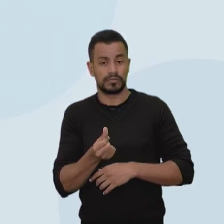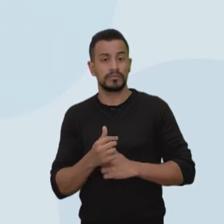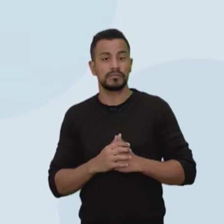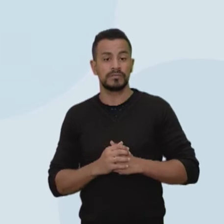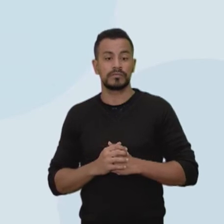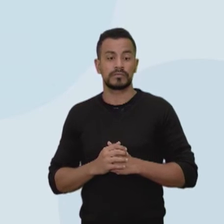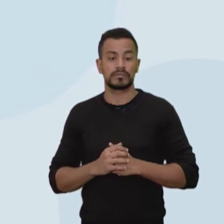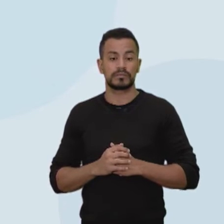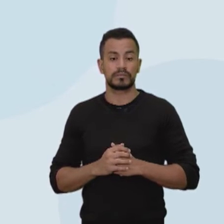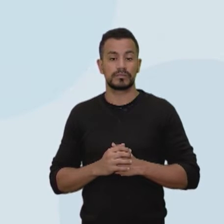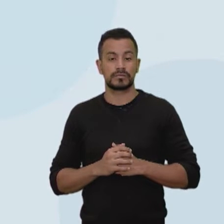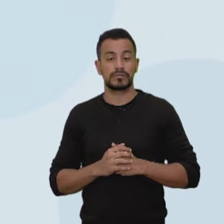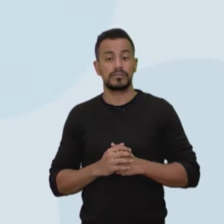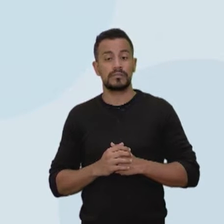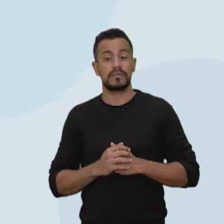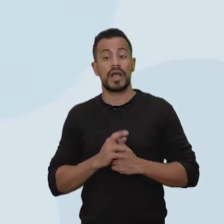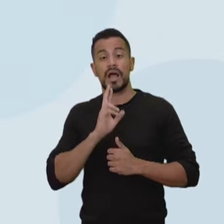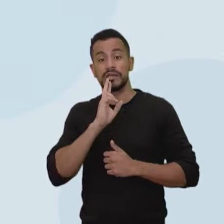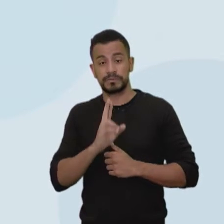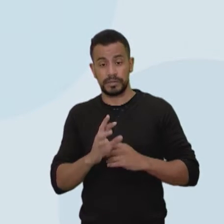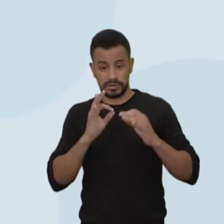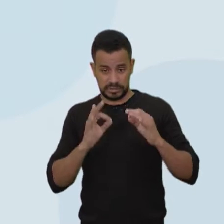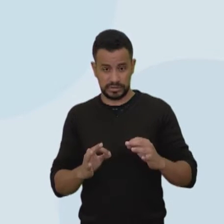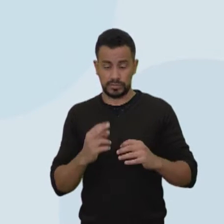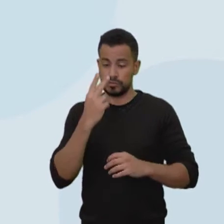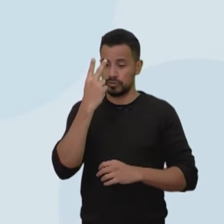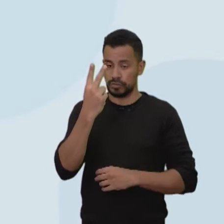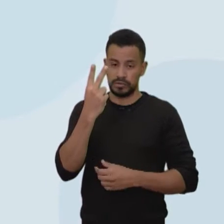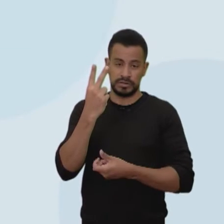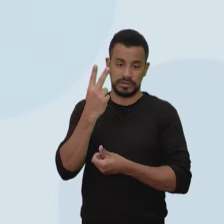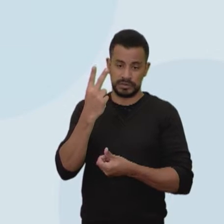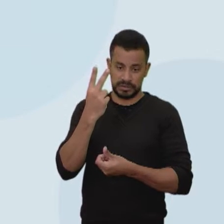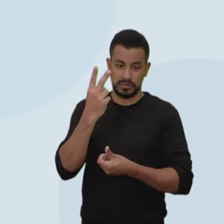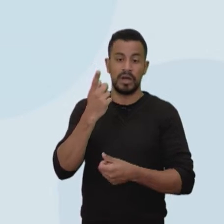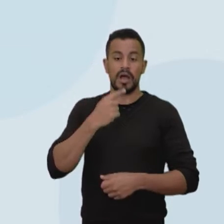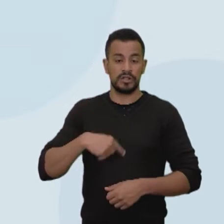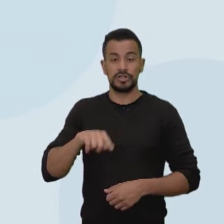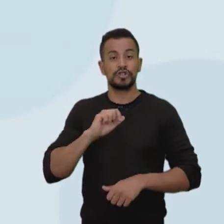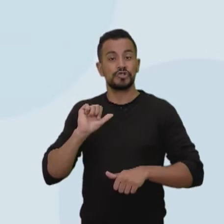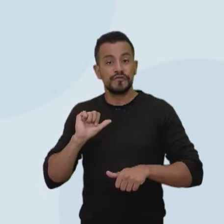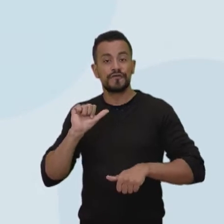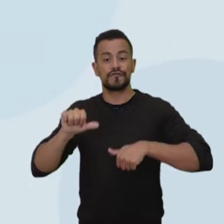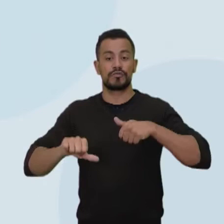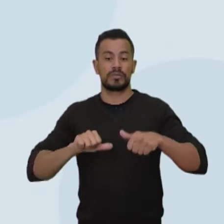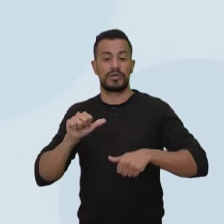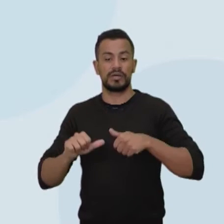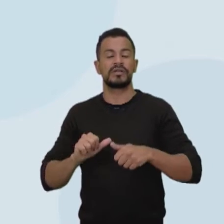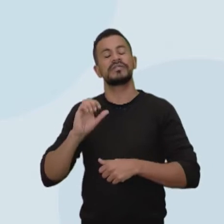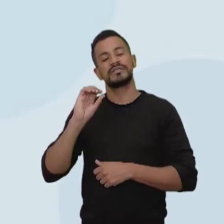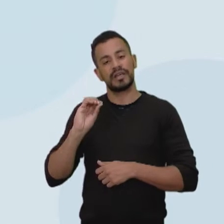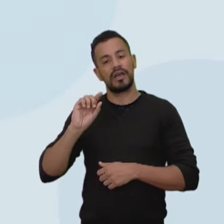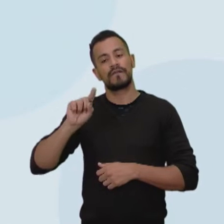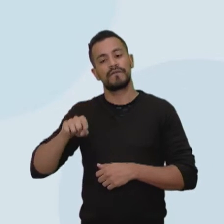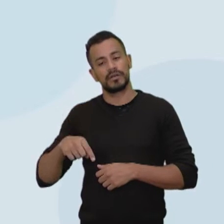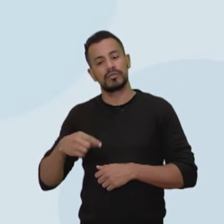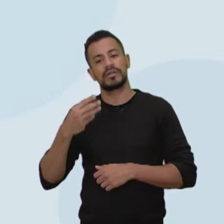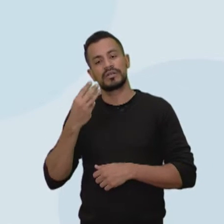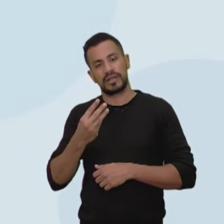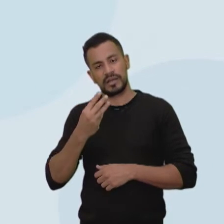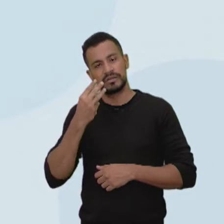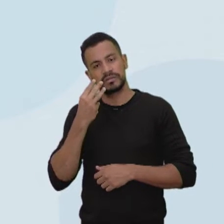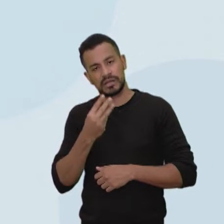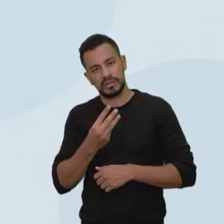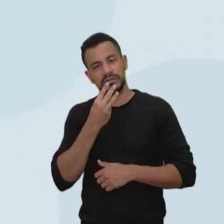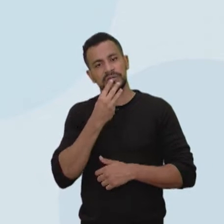ó, nossa resolução, nossa figura é 2 sextos e quando a gente faz a transformação, a gente encontra a dízima